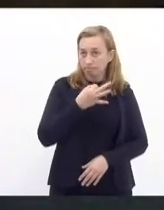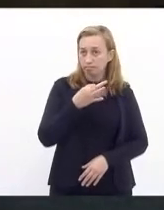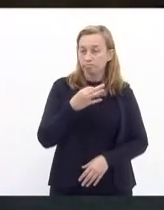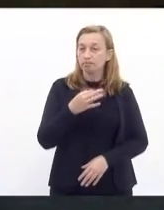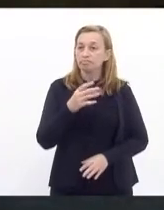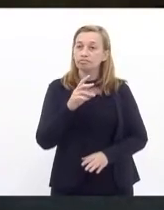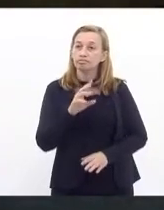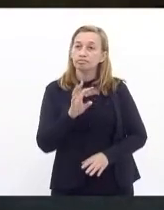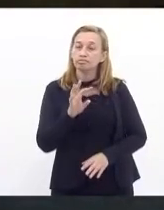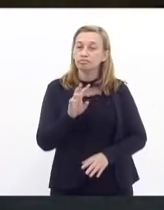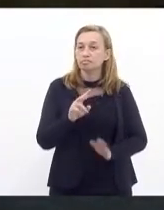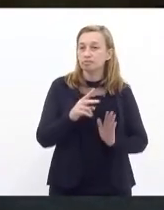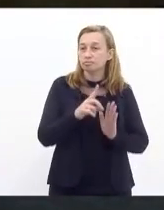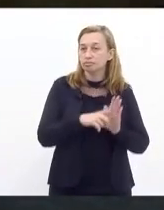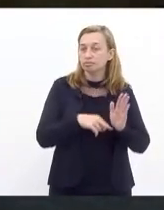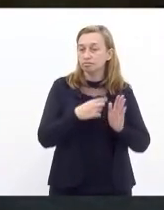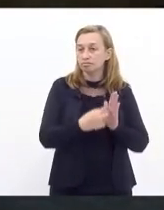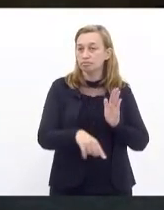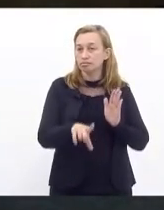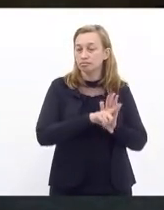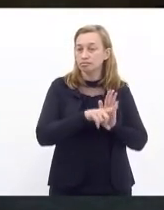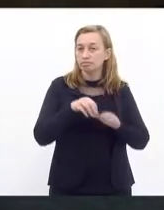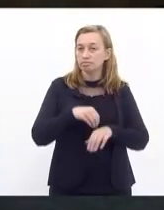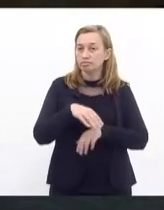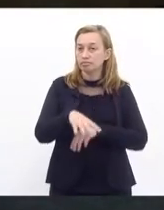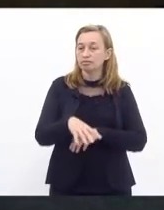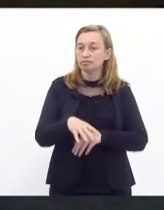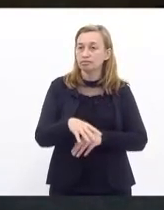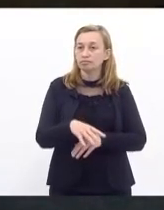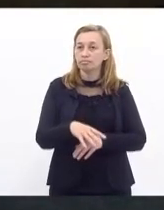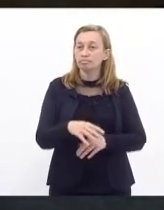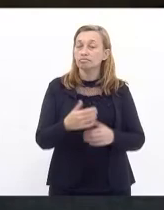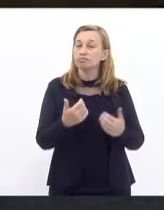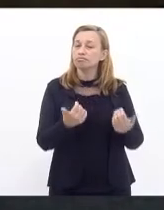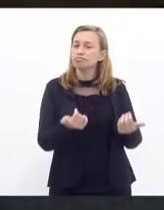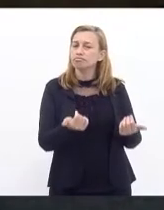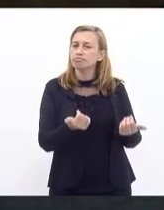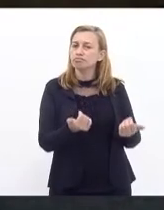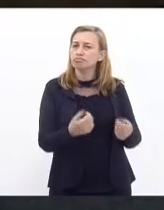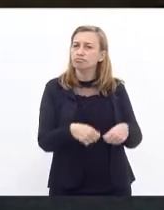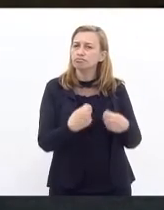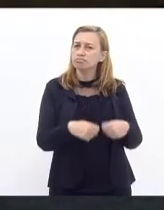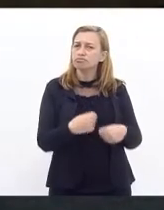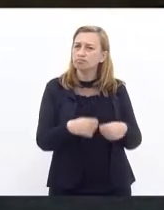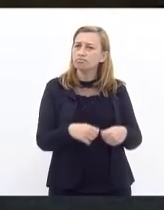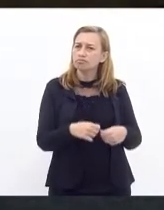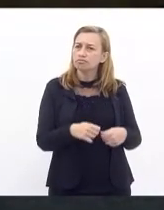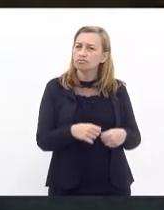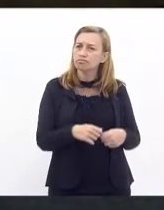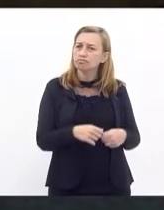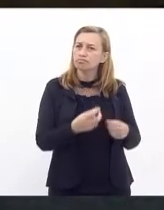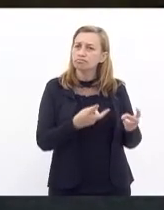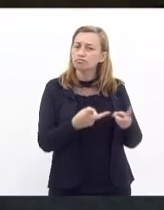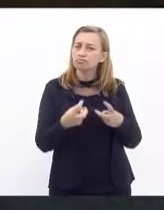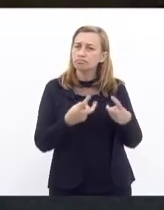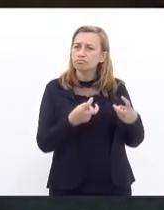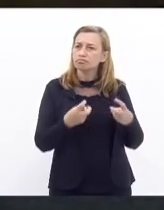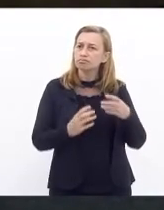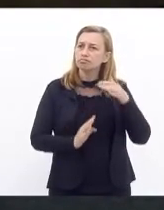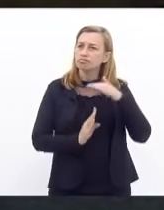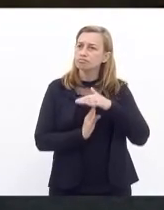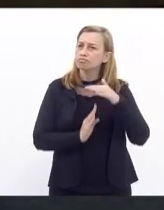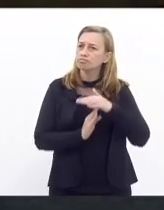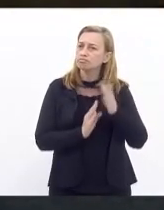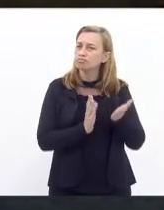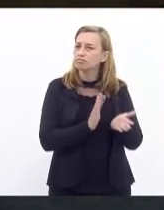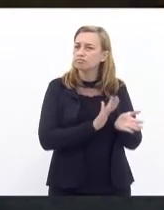veto, indicar que a fonte de custeio precisa estar estabelecida, observando os limites às